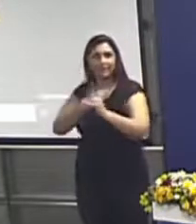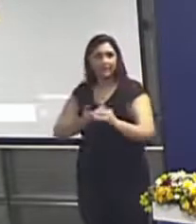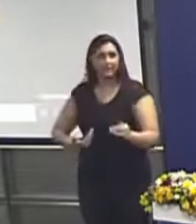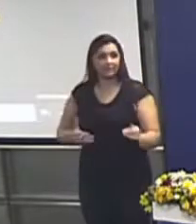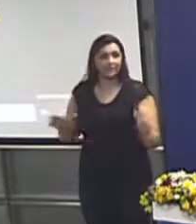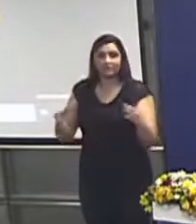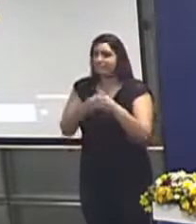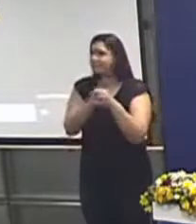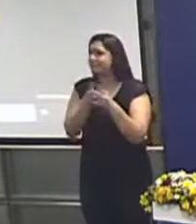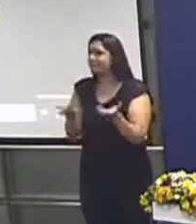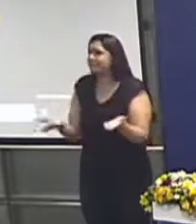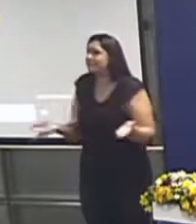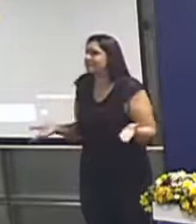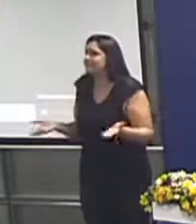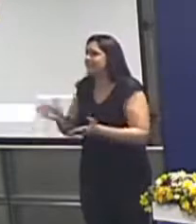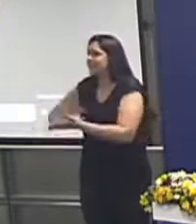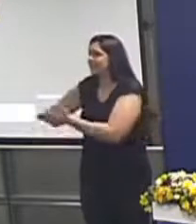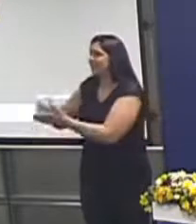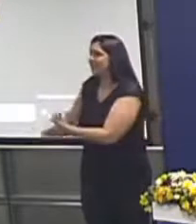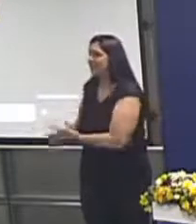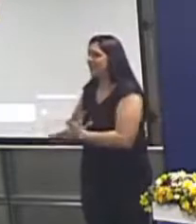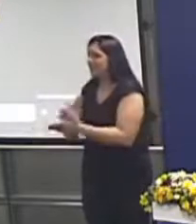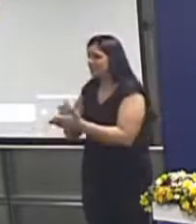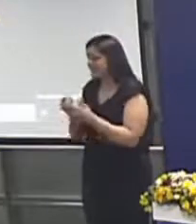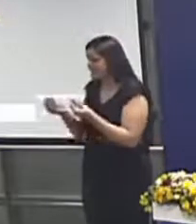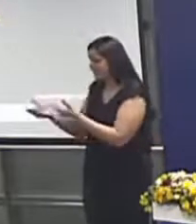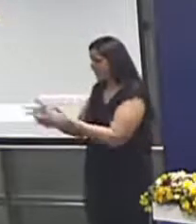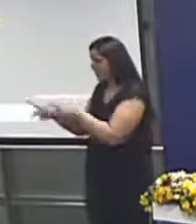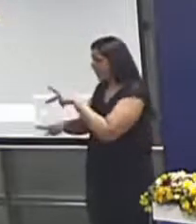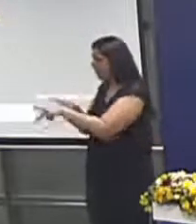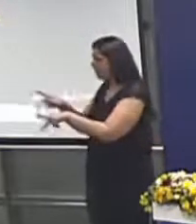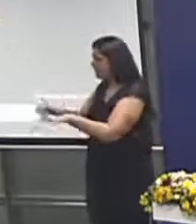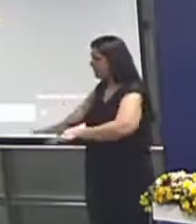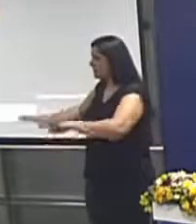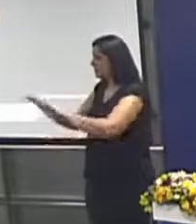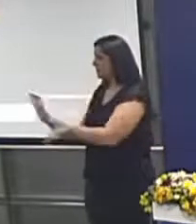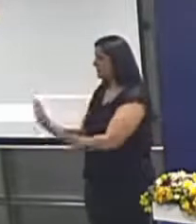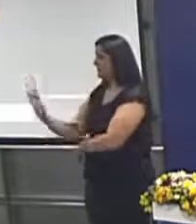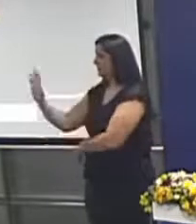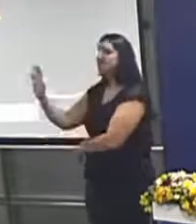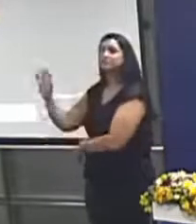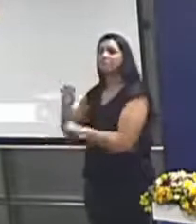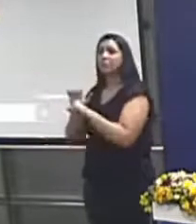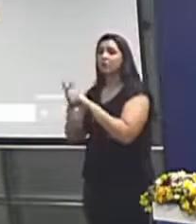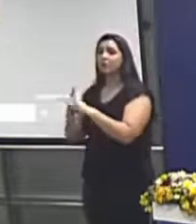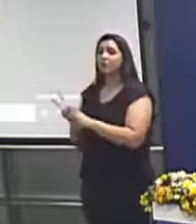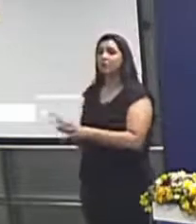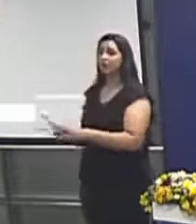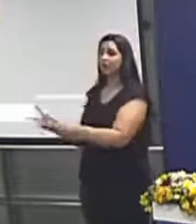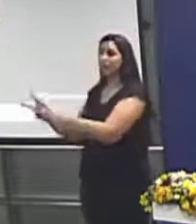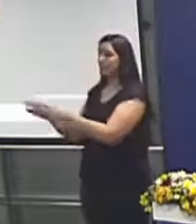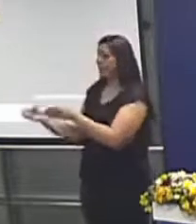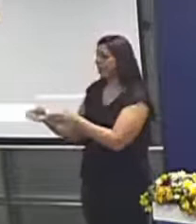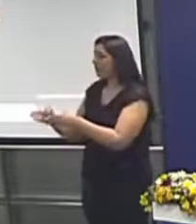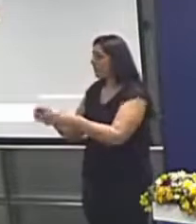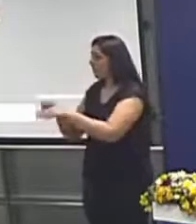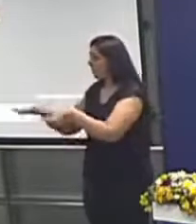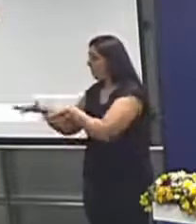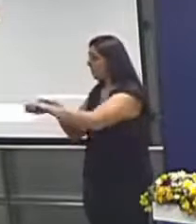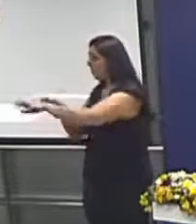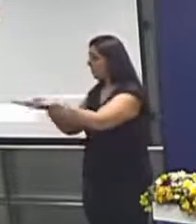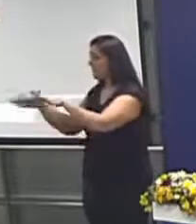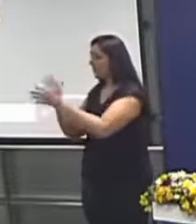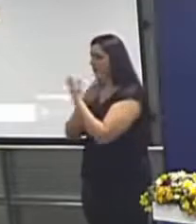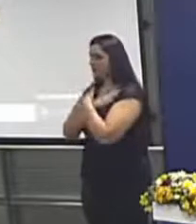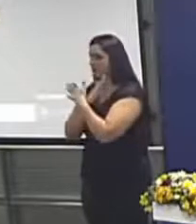governar e não fizeram nada. Em favor do povo que mora na favela. O vírus tá ativo em becos e vielas.